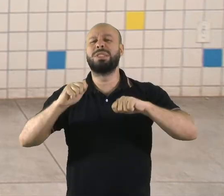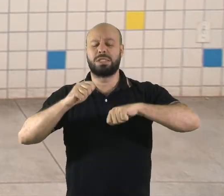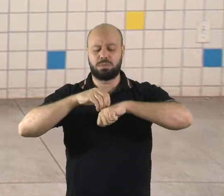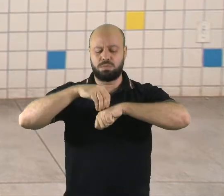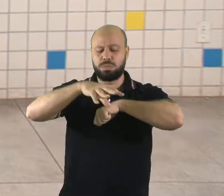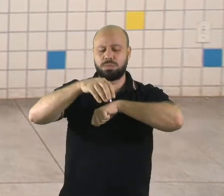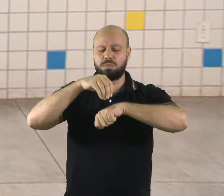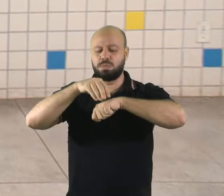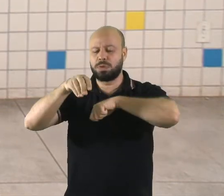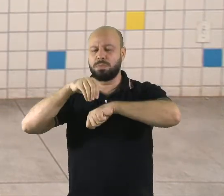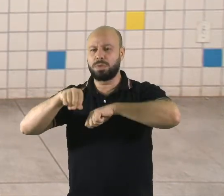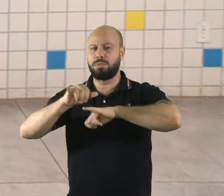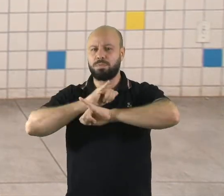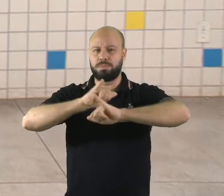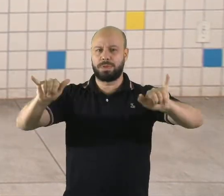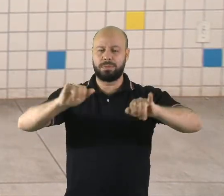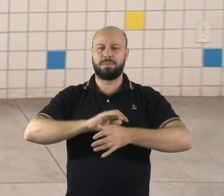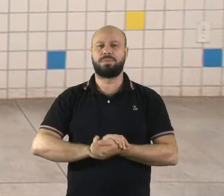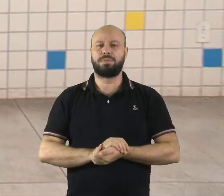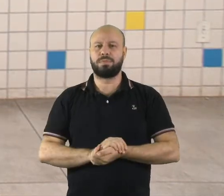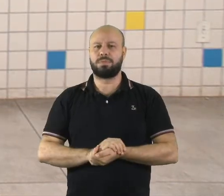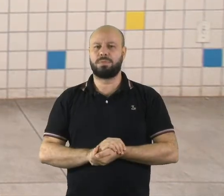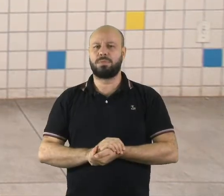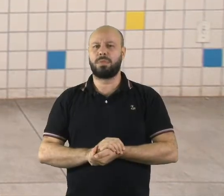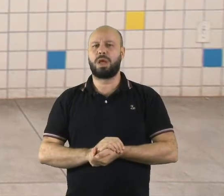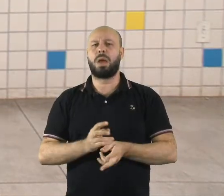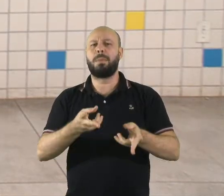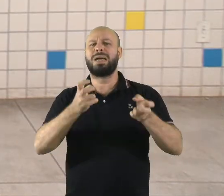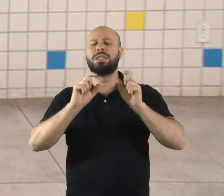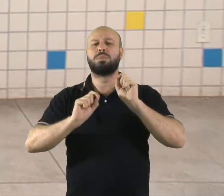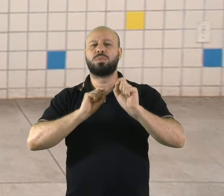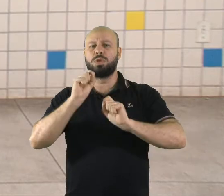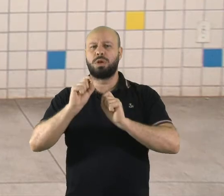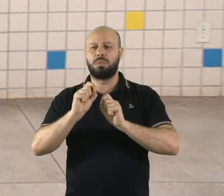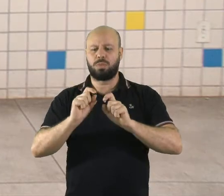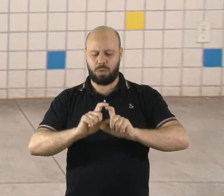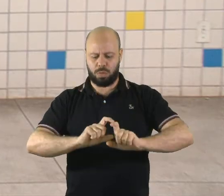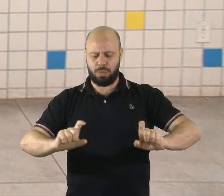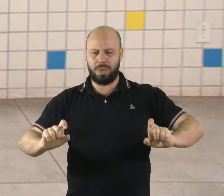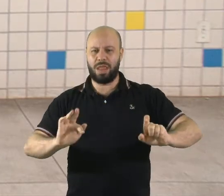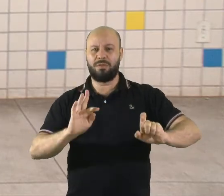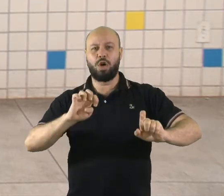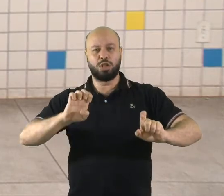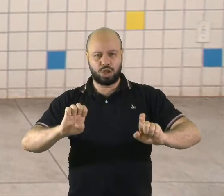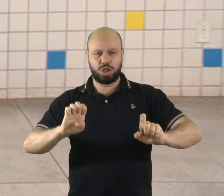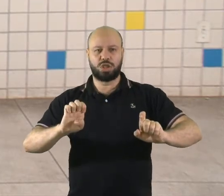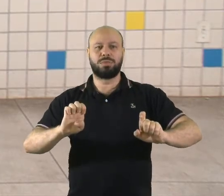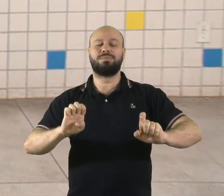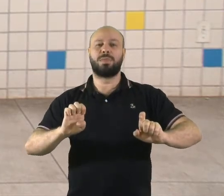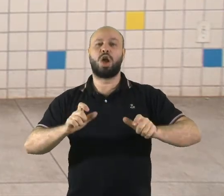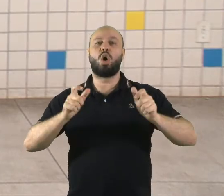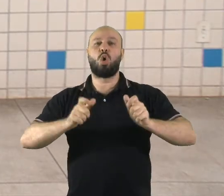informação? E observe embaixo que eu coloquei aí a fonte